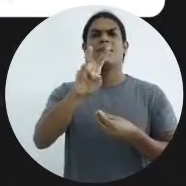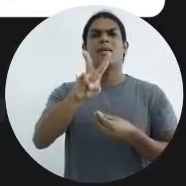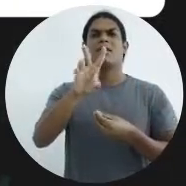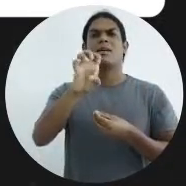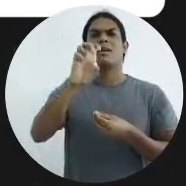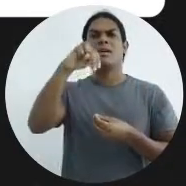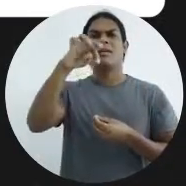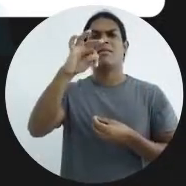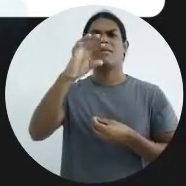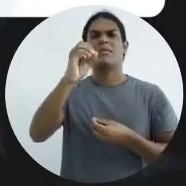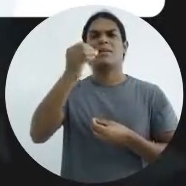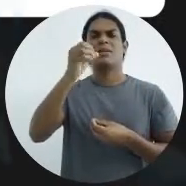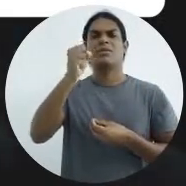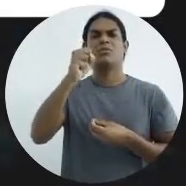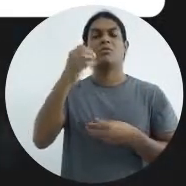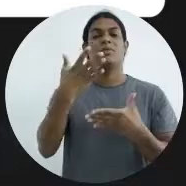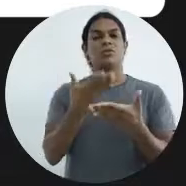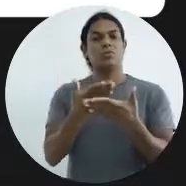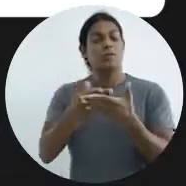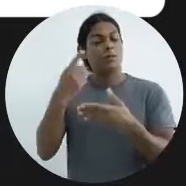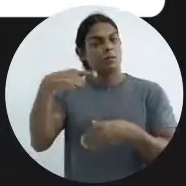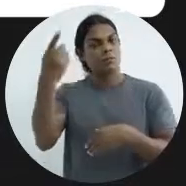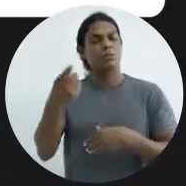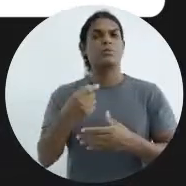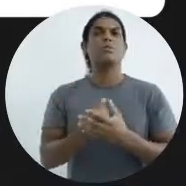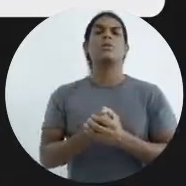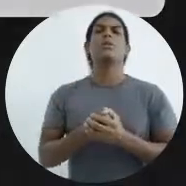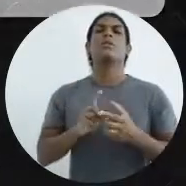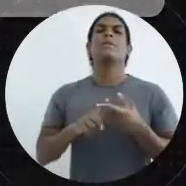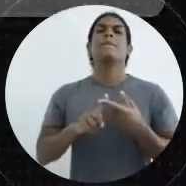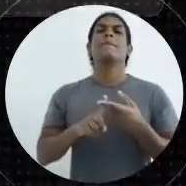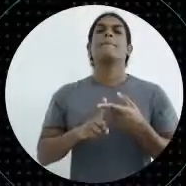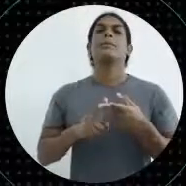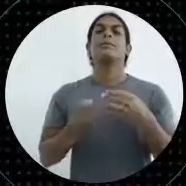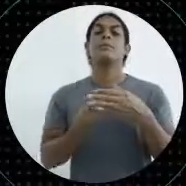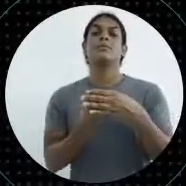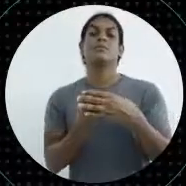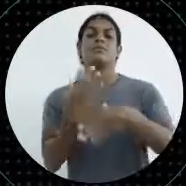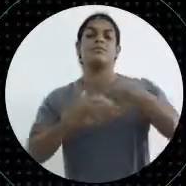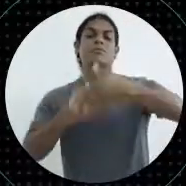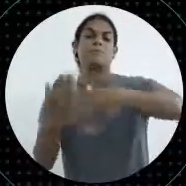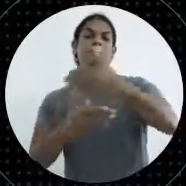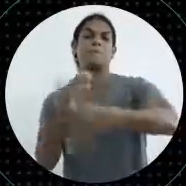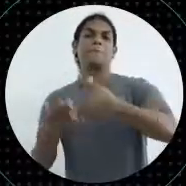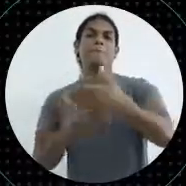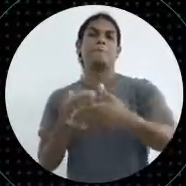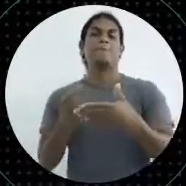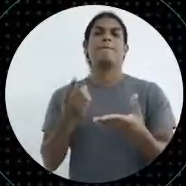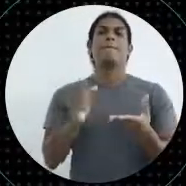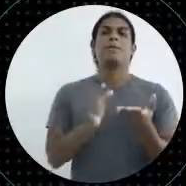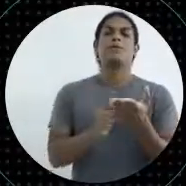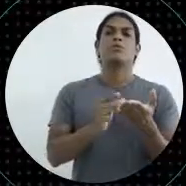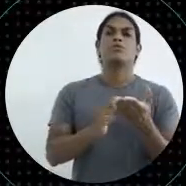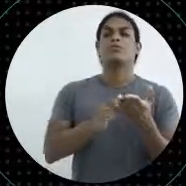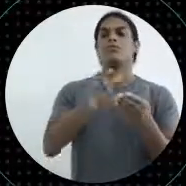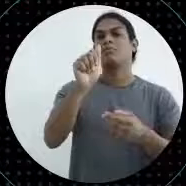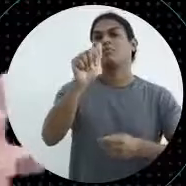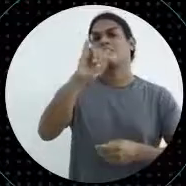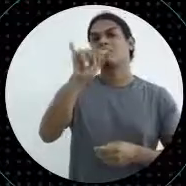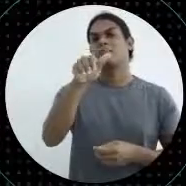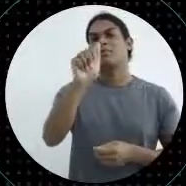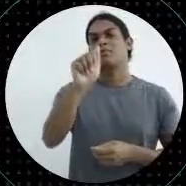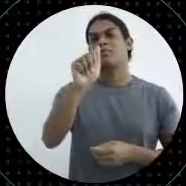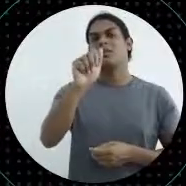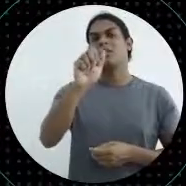eventos. Desenvolver aplicações Ajax, que aí é uma programação mais complexa, você precisa ter o básico para poder você partir para